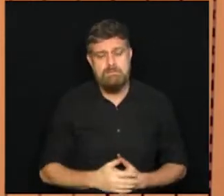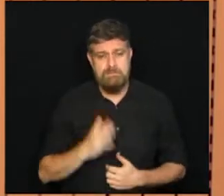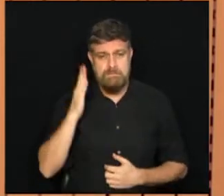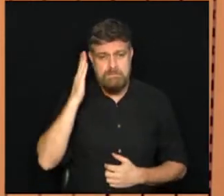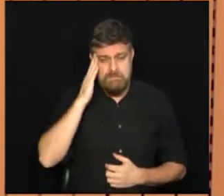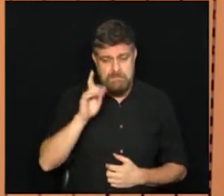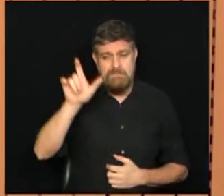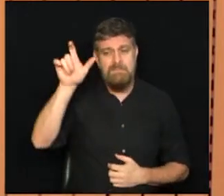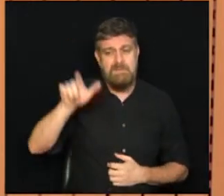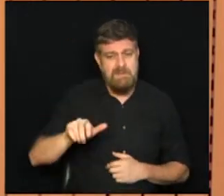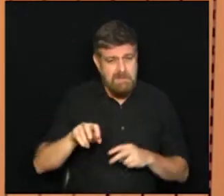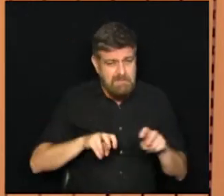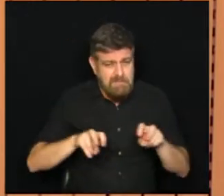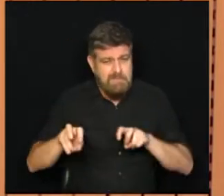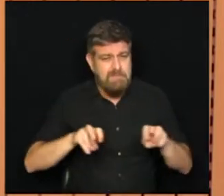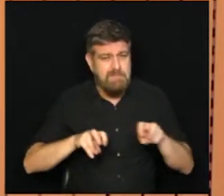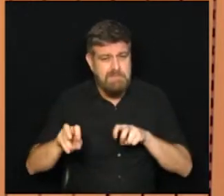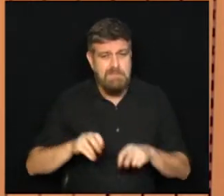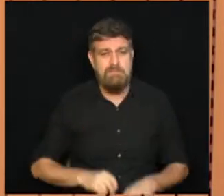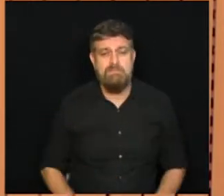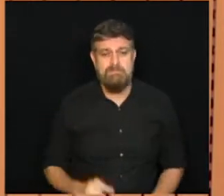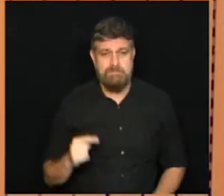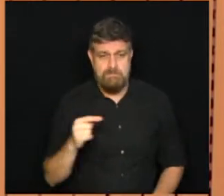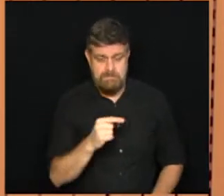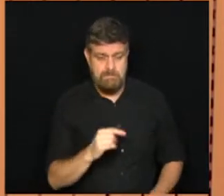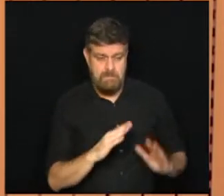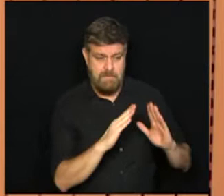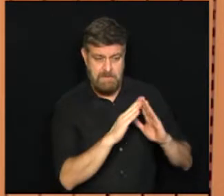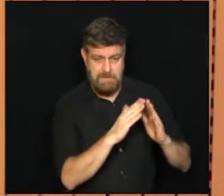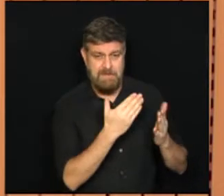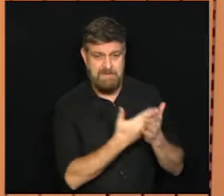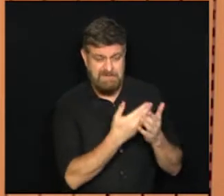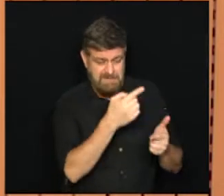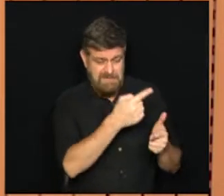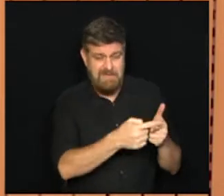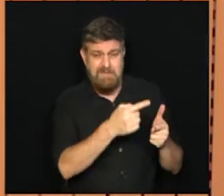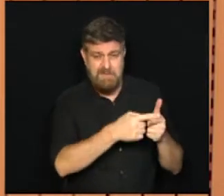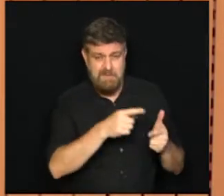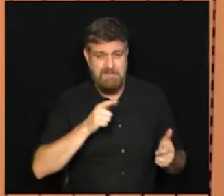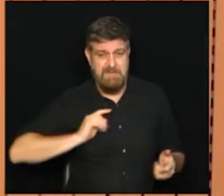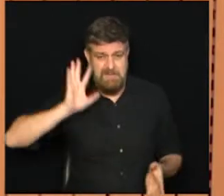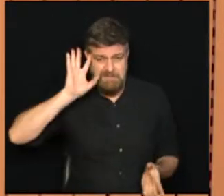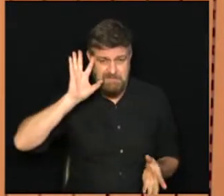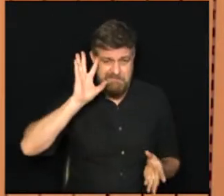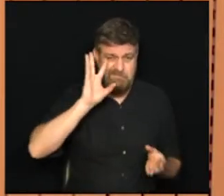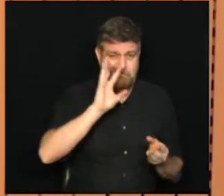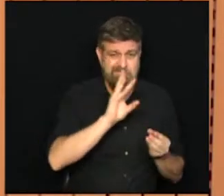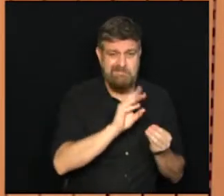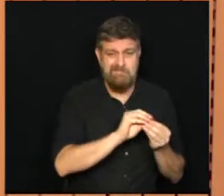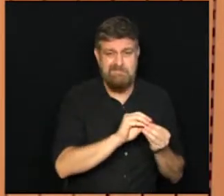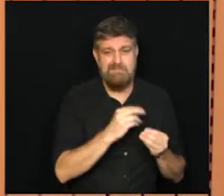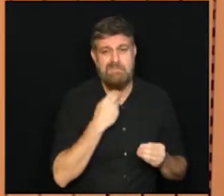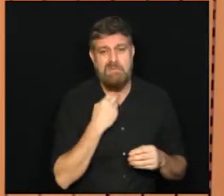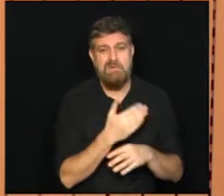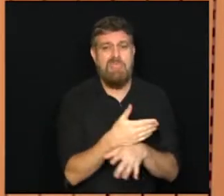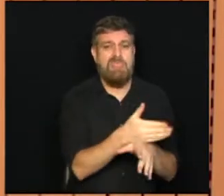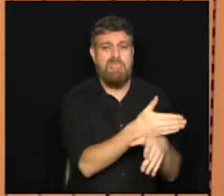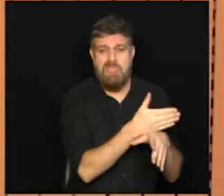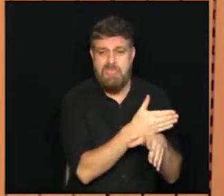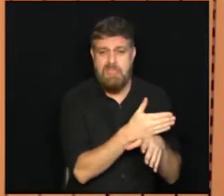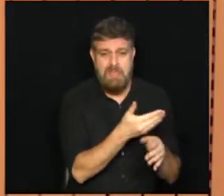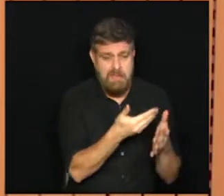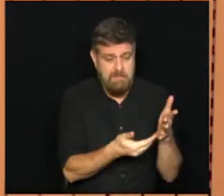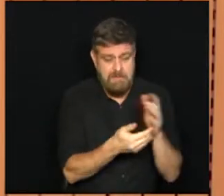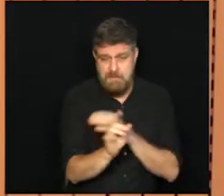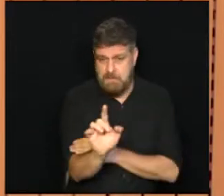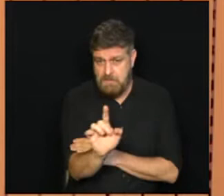também correndo para que o caso tenha, de fato, um resultado, né, e não acabe nele mesmo. Só